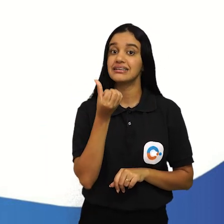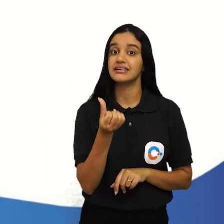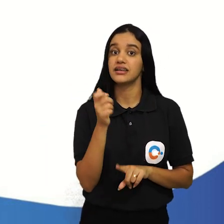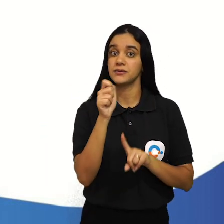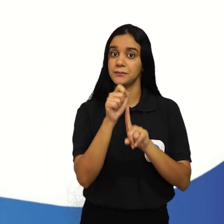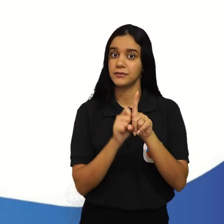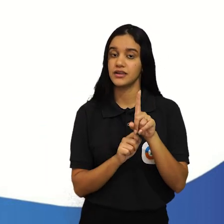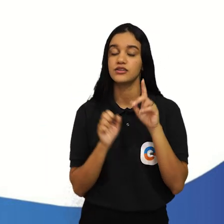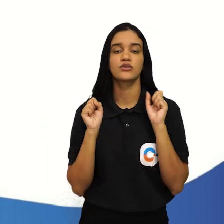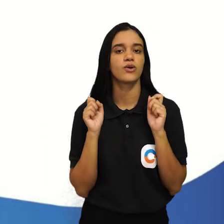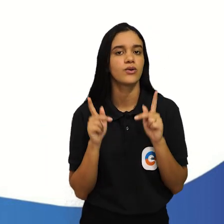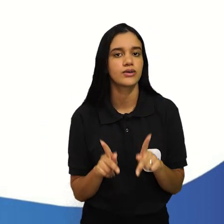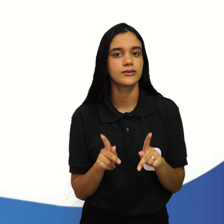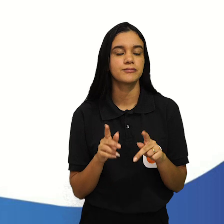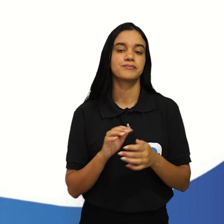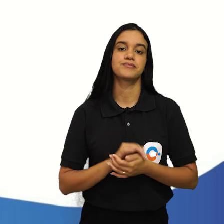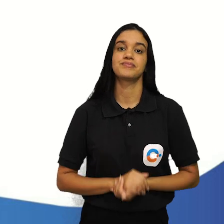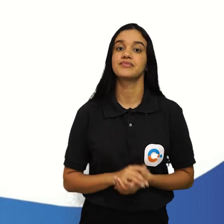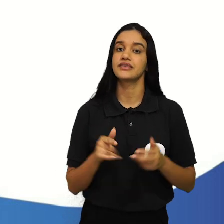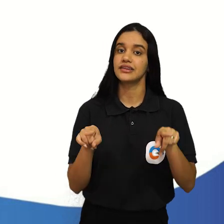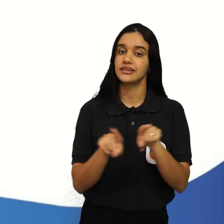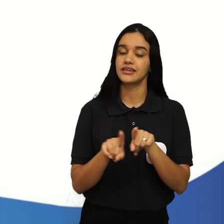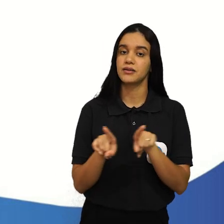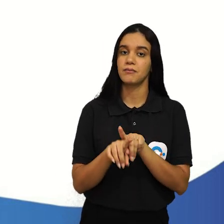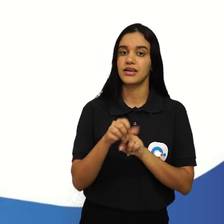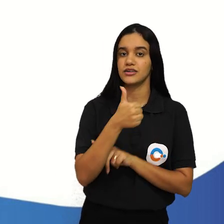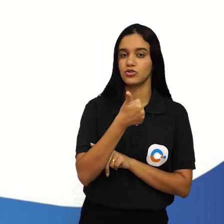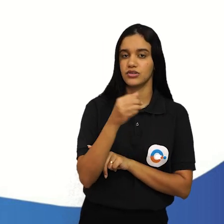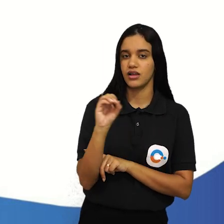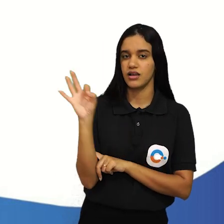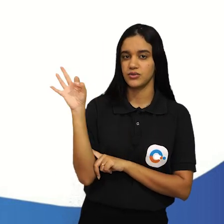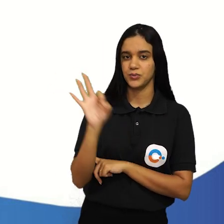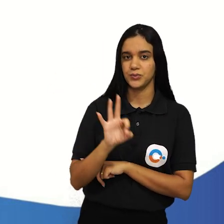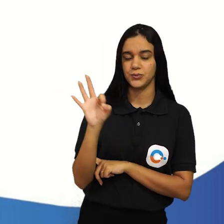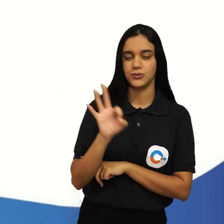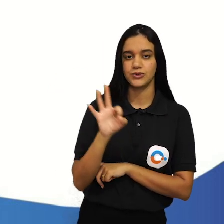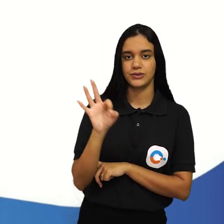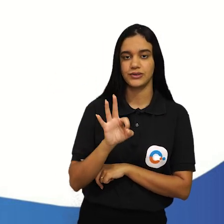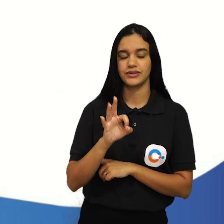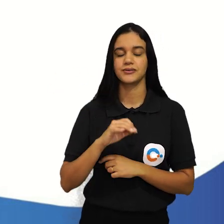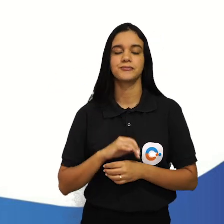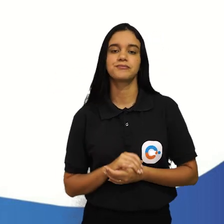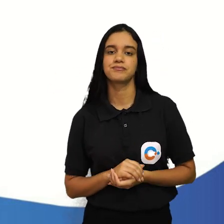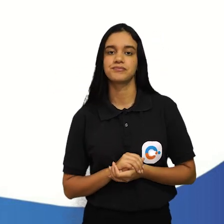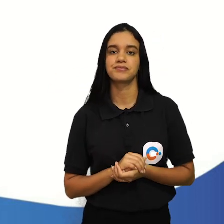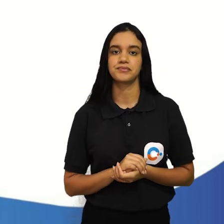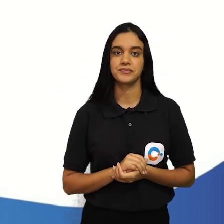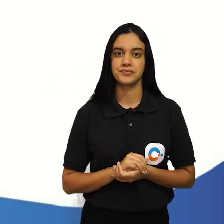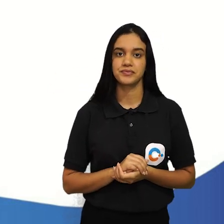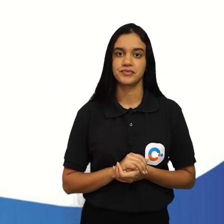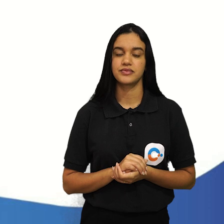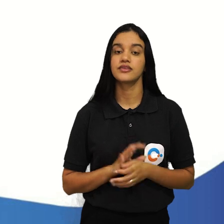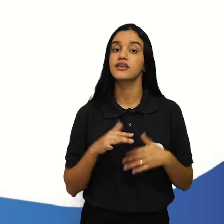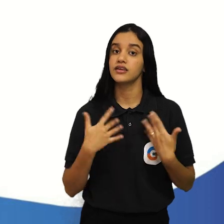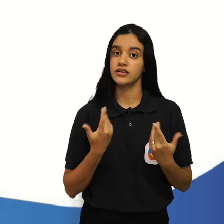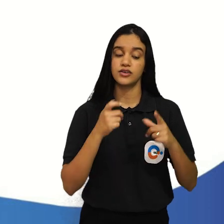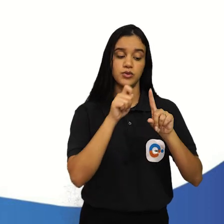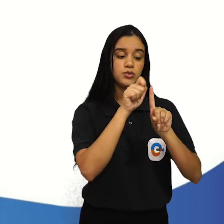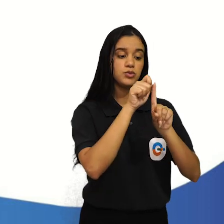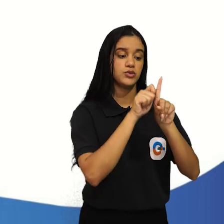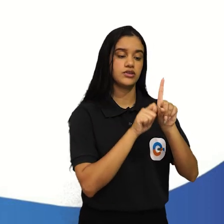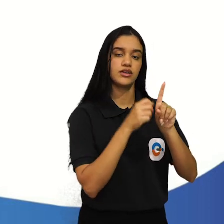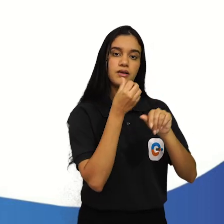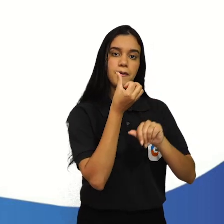meses, beleza? E tenho os 10% aqui. Ou seja, nos 6